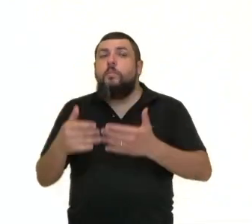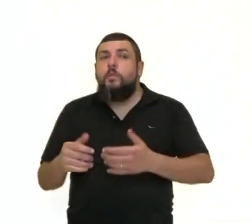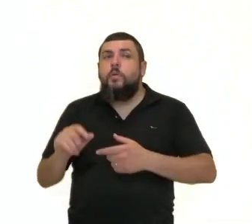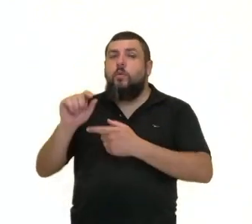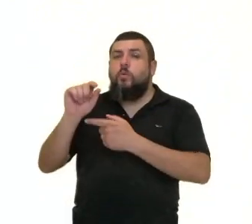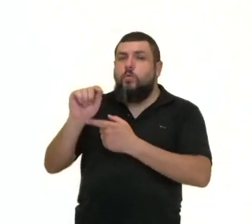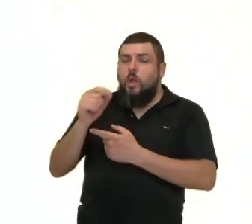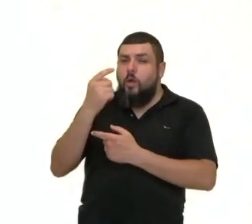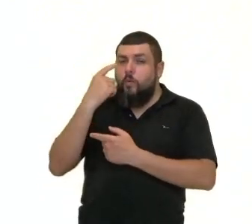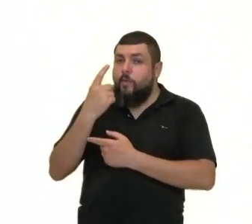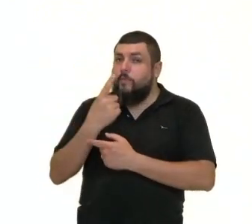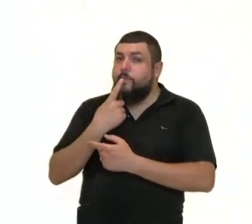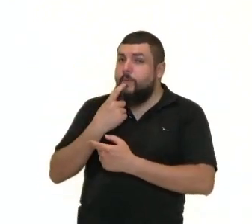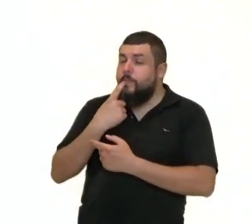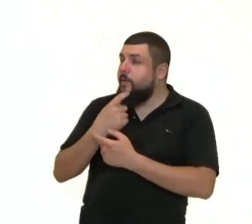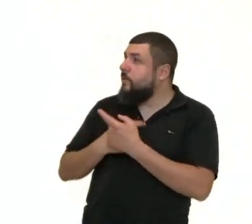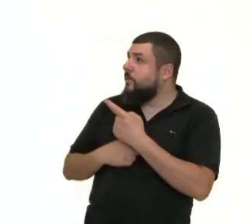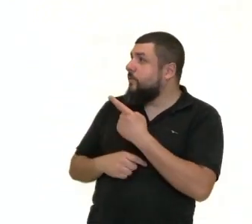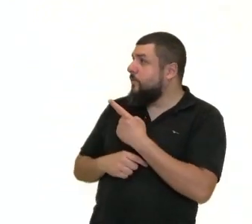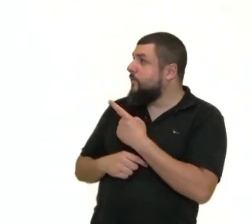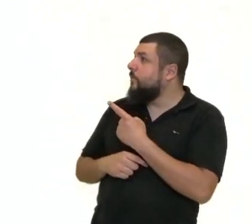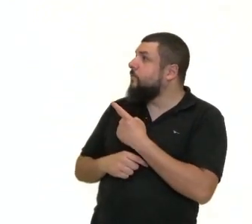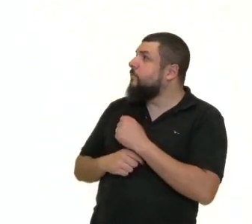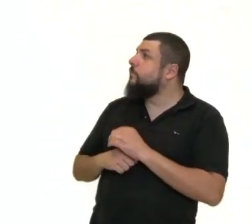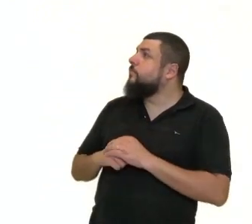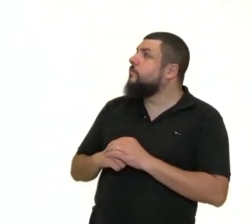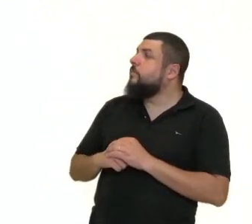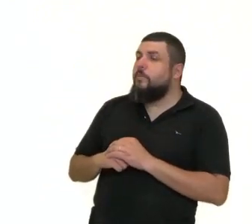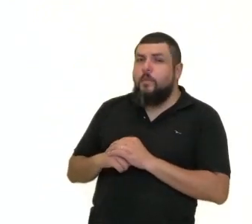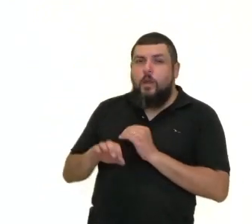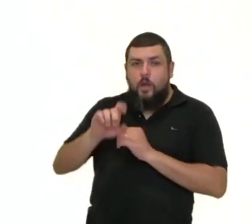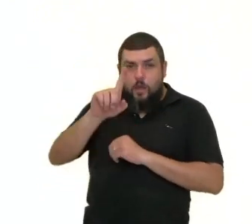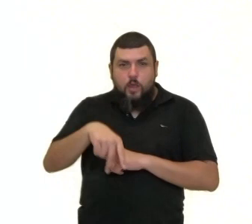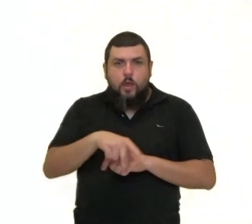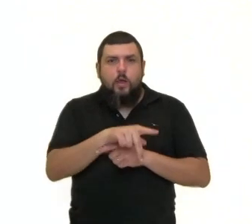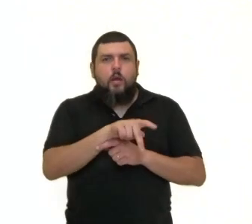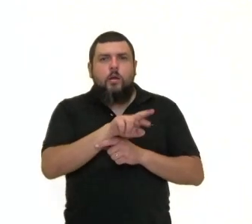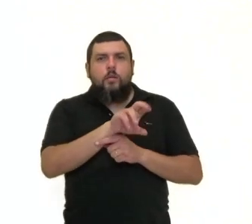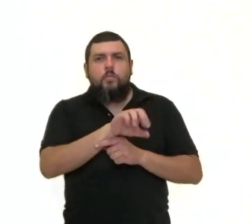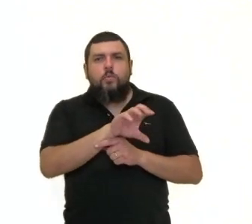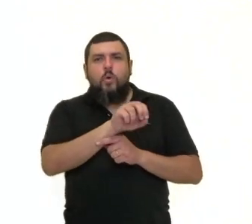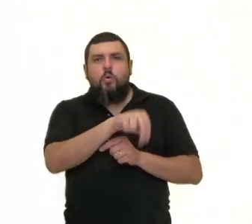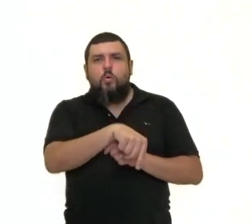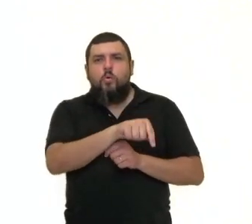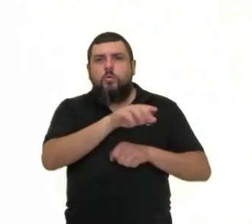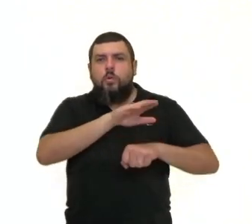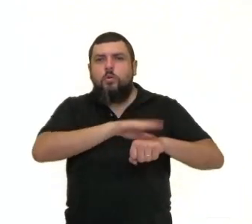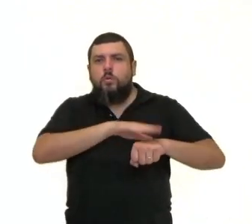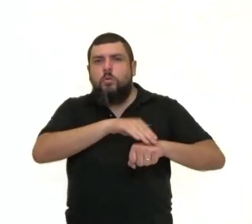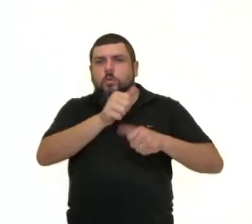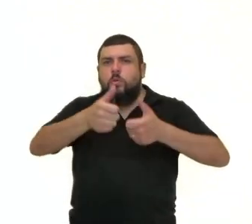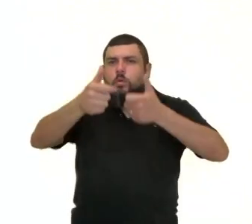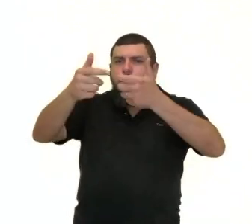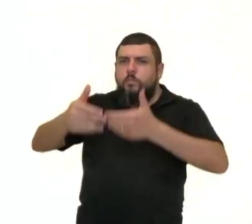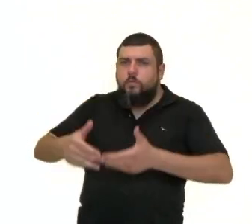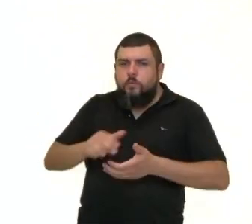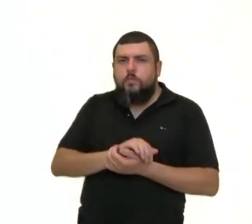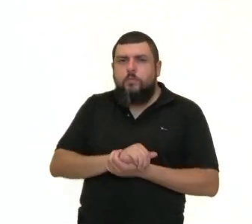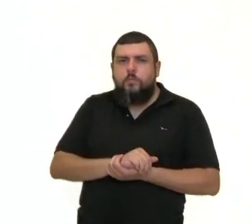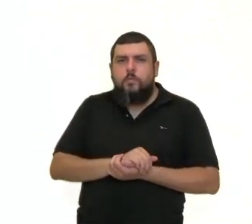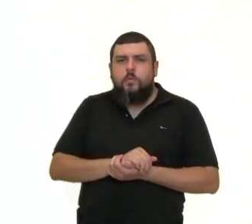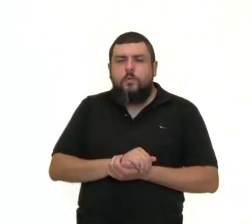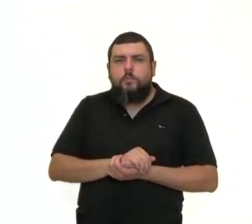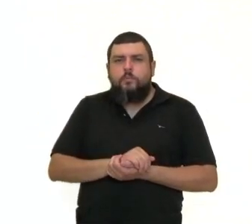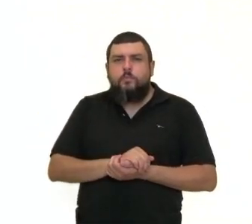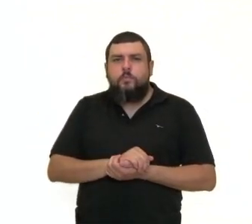explicação aqui que foi dada pelo PROCON, conforme determina o decreto. Então, estou